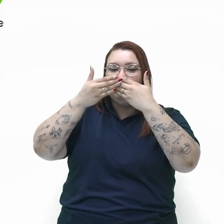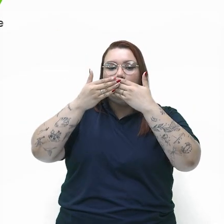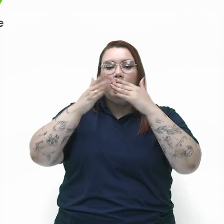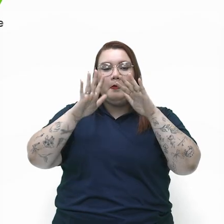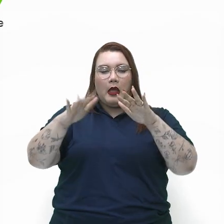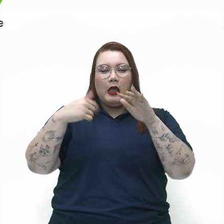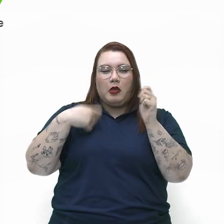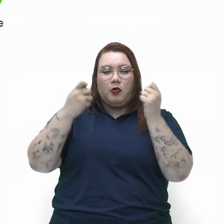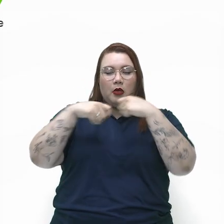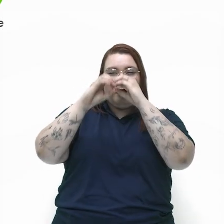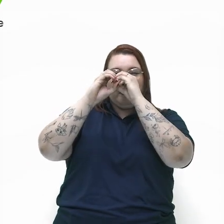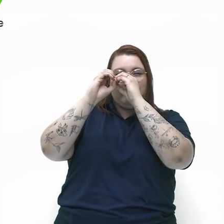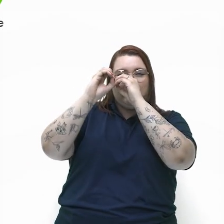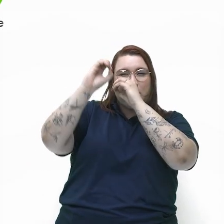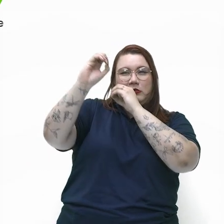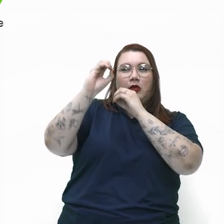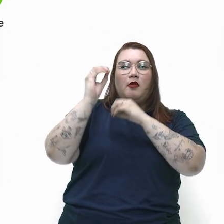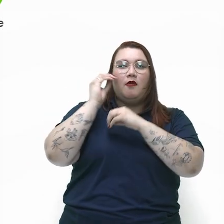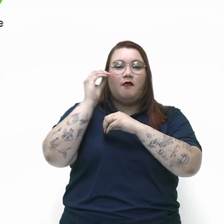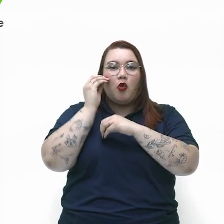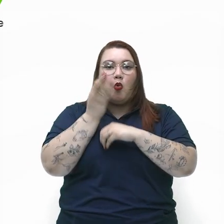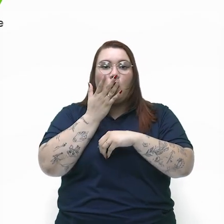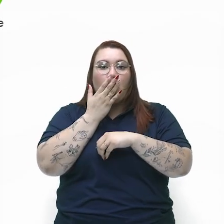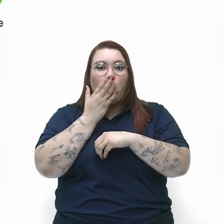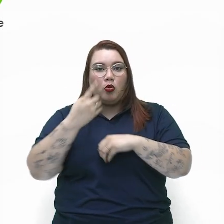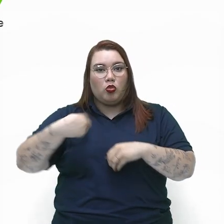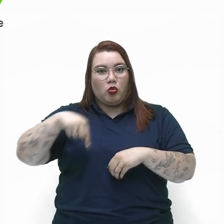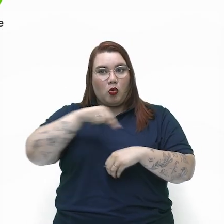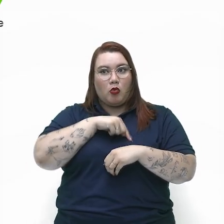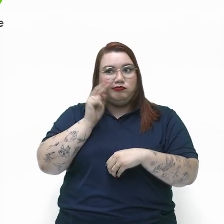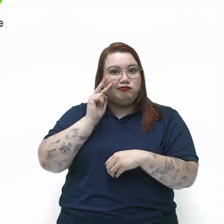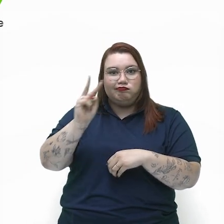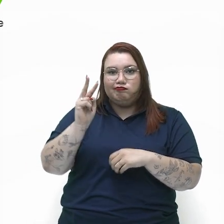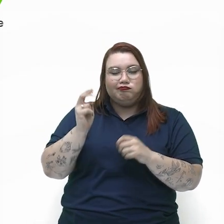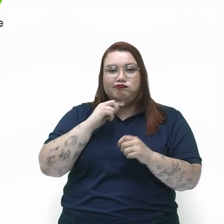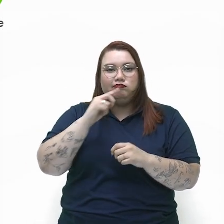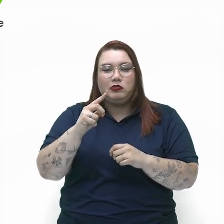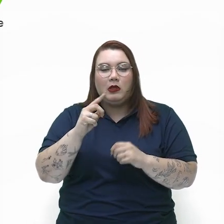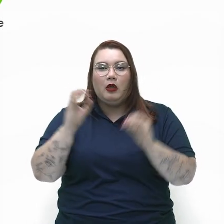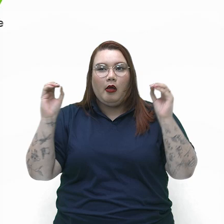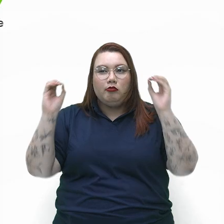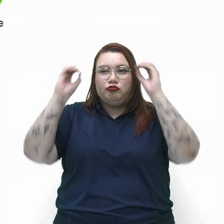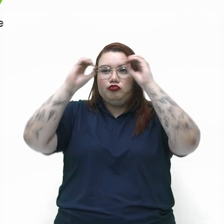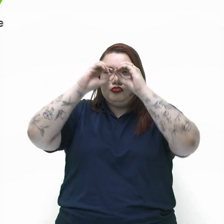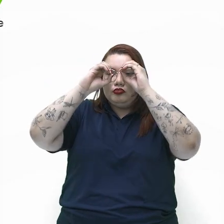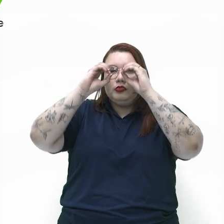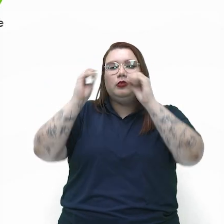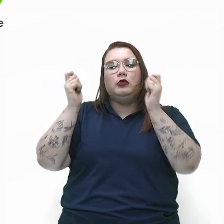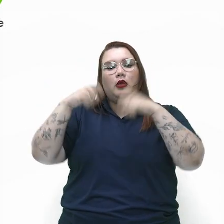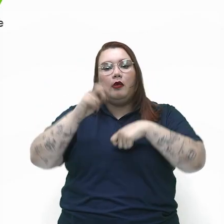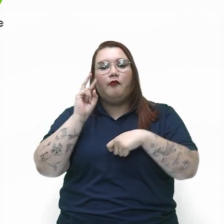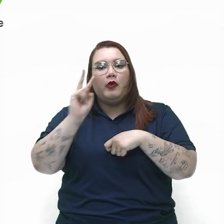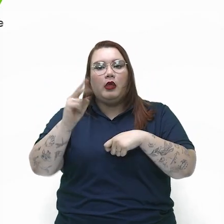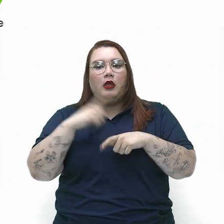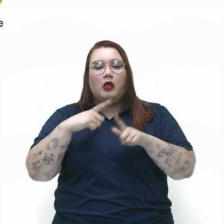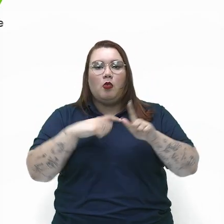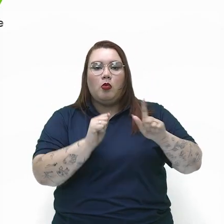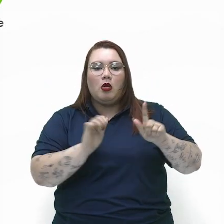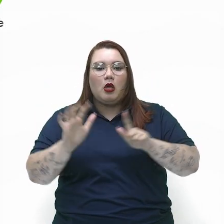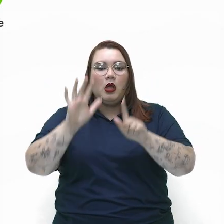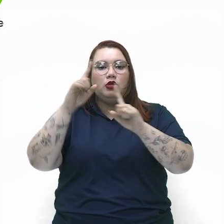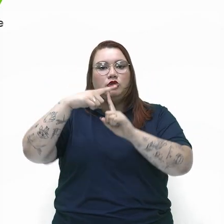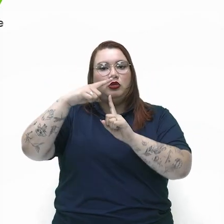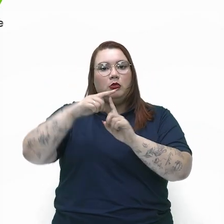eles conseguem ver cores que os nossos olhos não veem. Né? E cada cor diferente mostra um